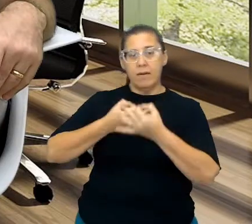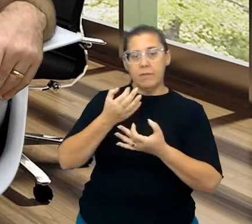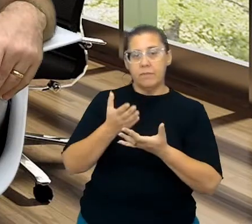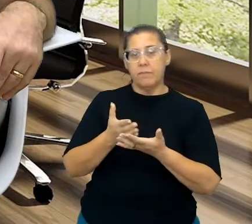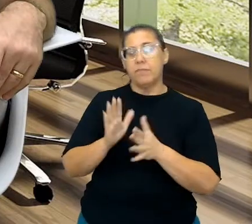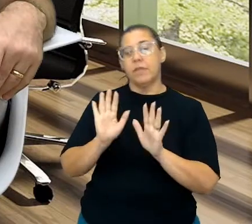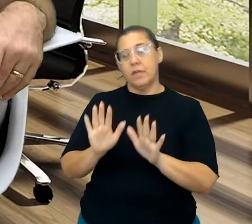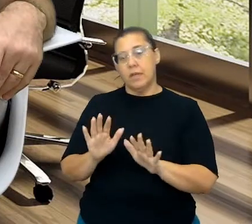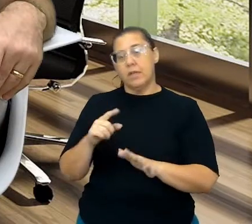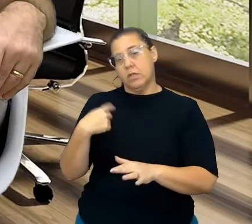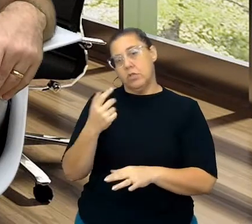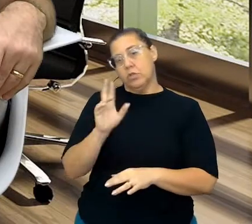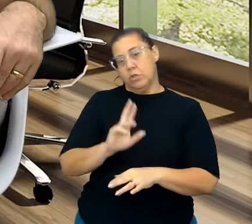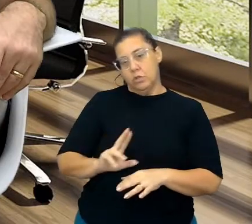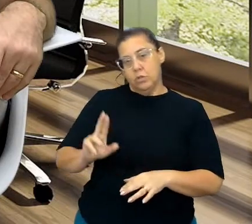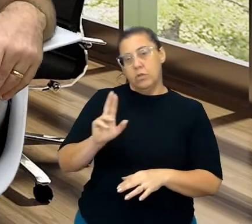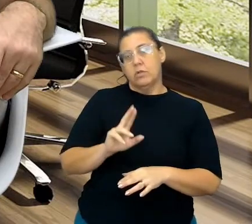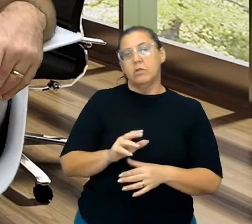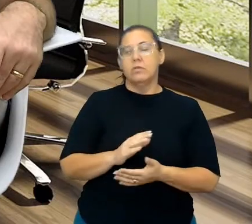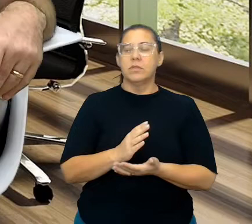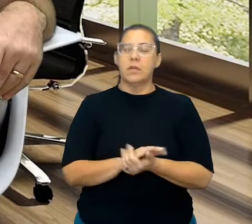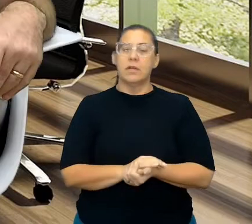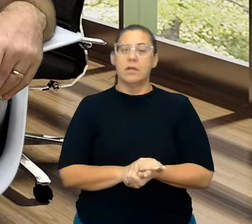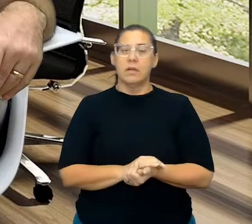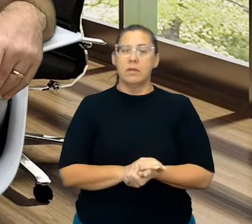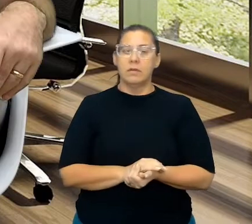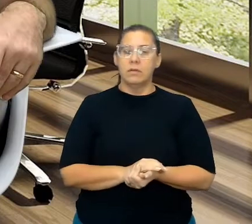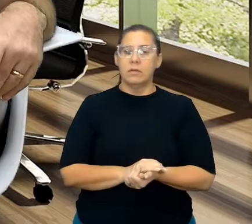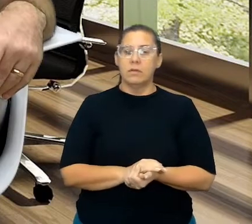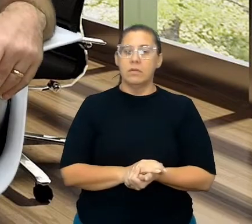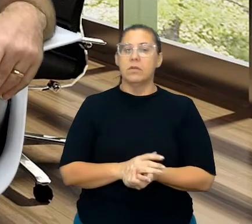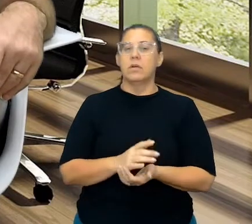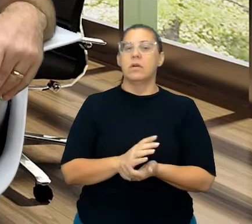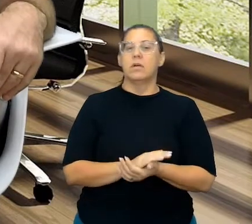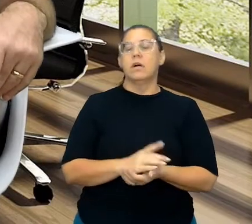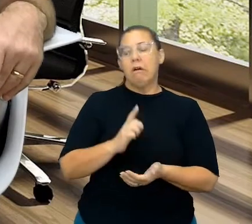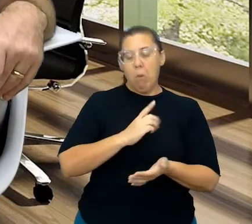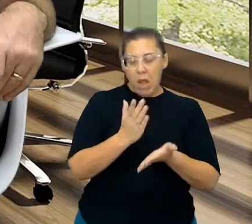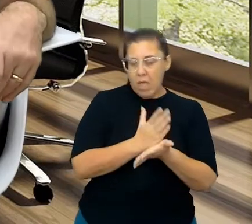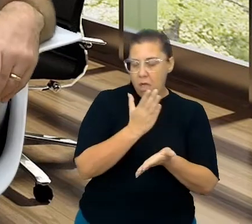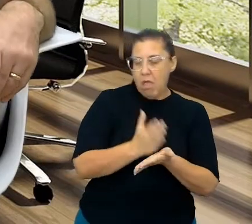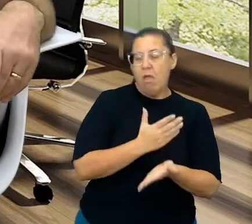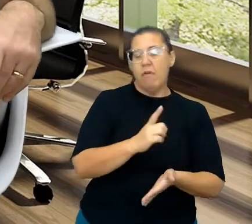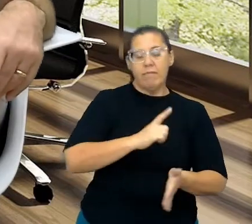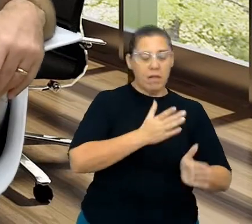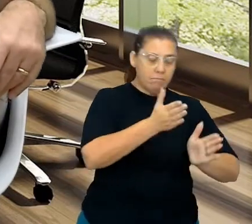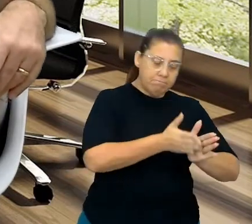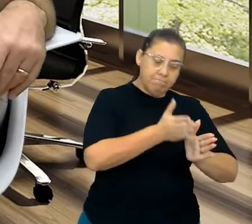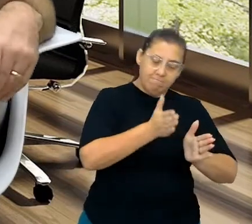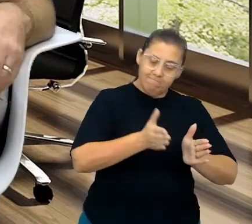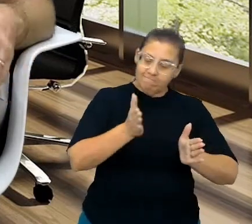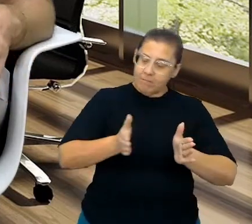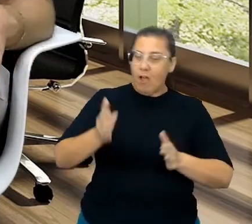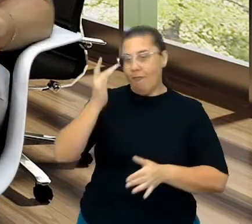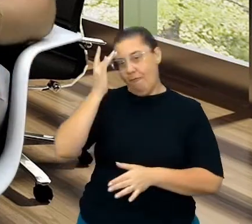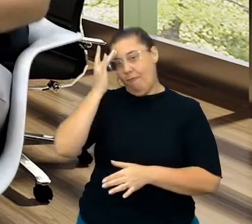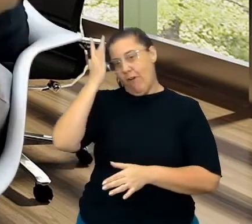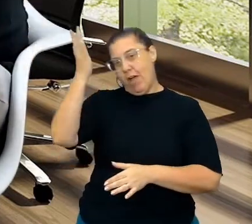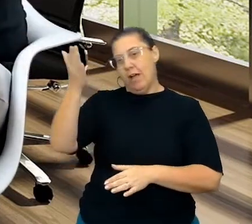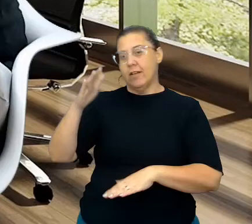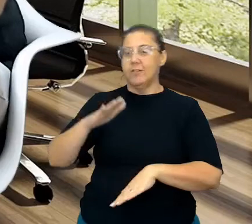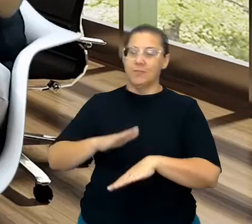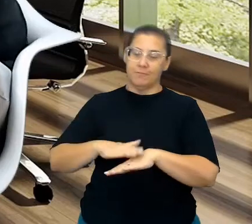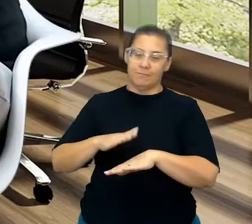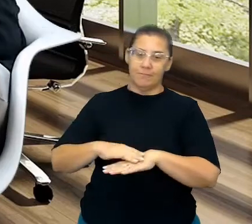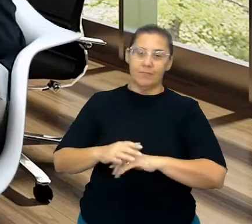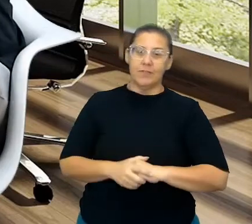E geralmente a gente usa bastante o livro, né? Então, lá tem cada passo a passo, então é bem facinho de lidar, né?